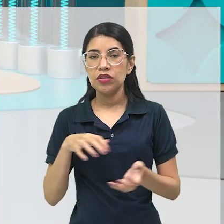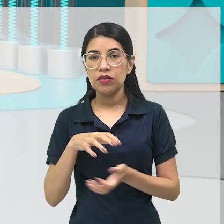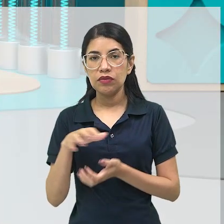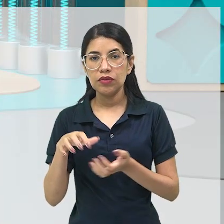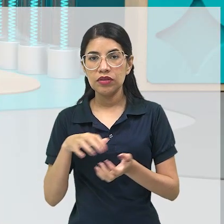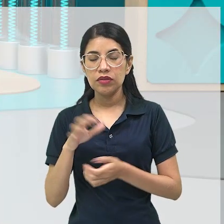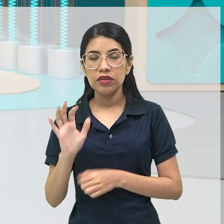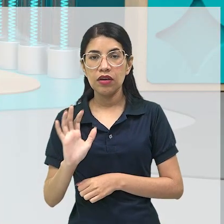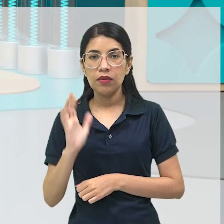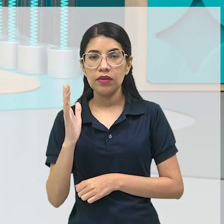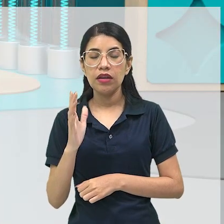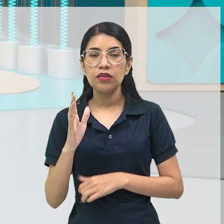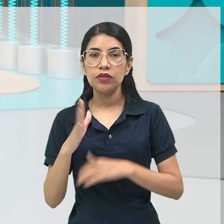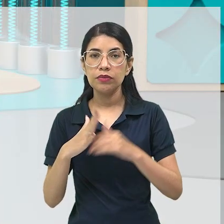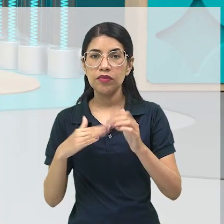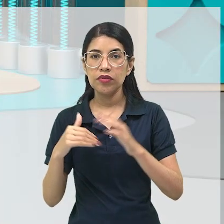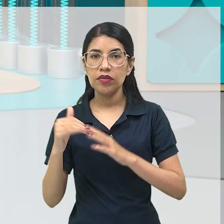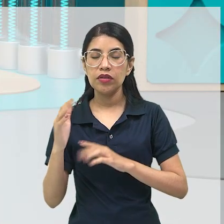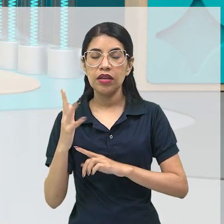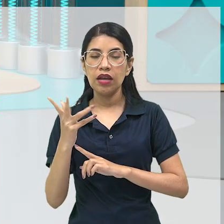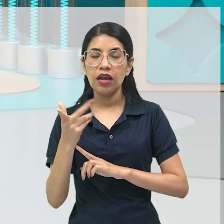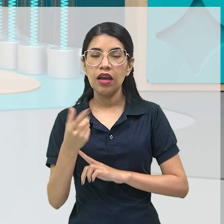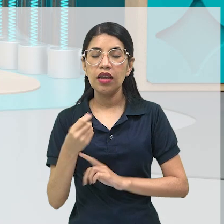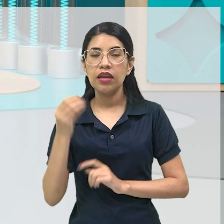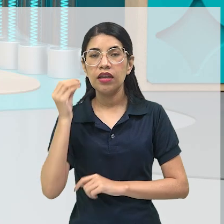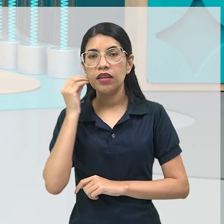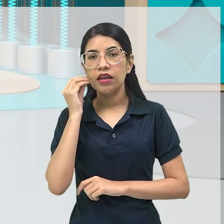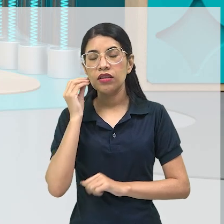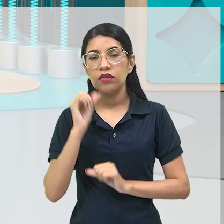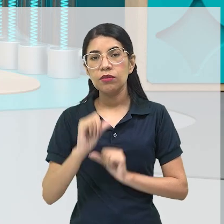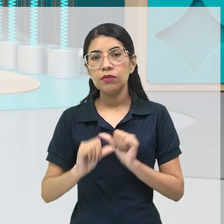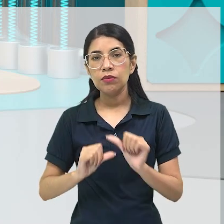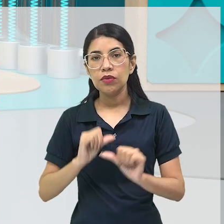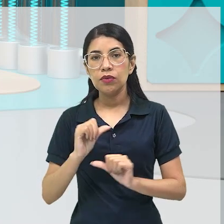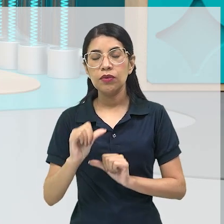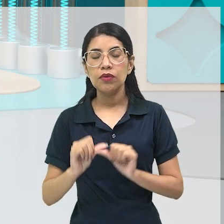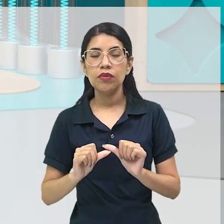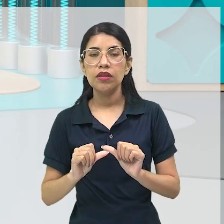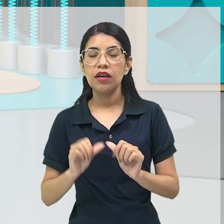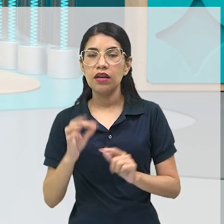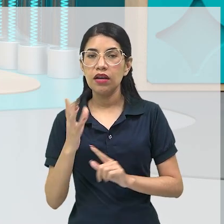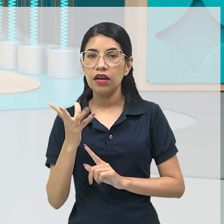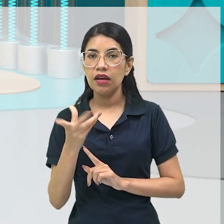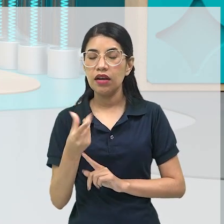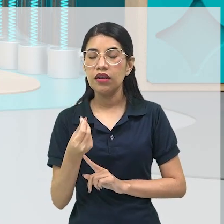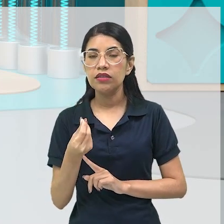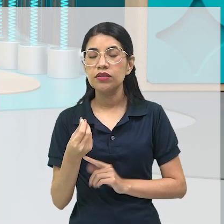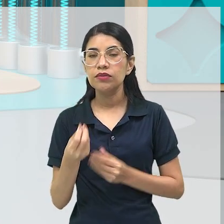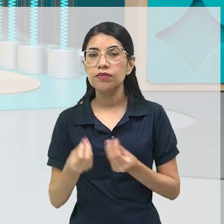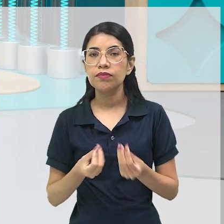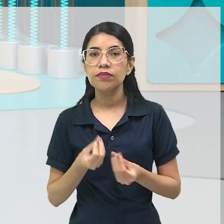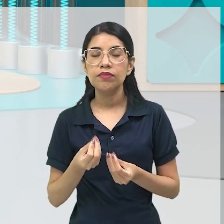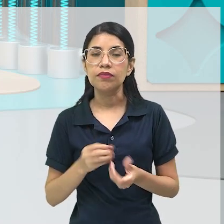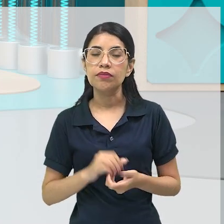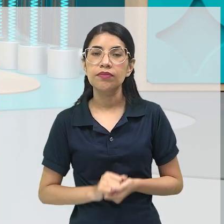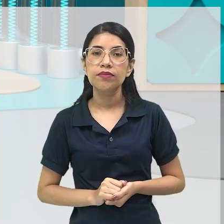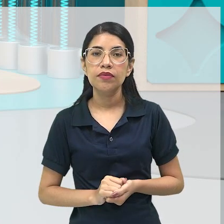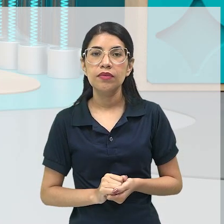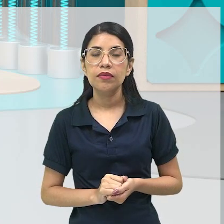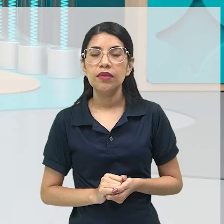revolucionários, os artistas, eles procuram reinventar a própria arte. Afinal, se é